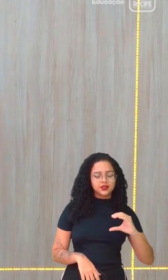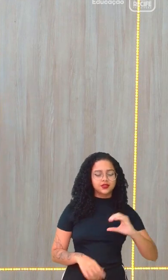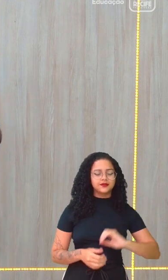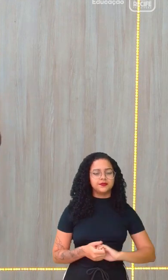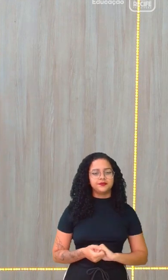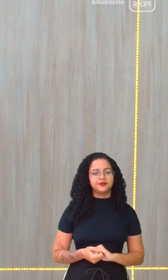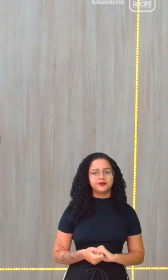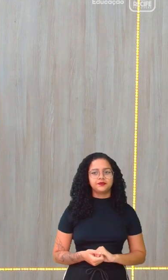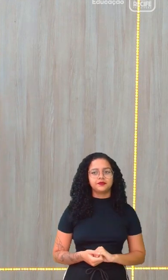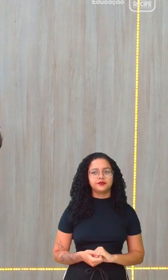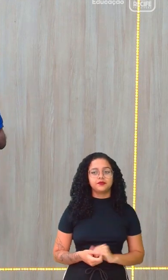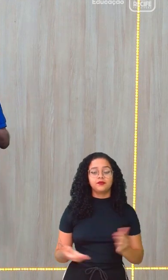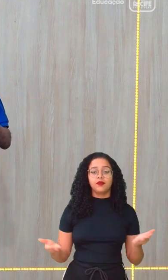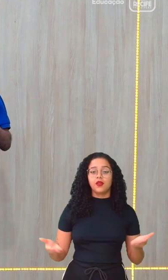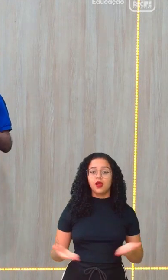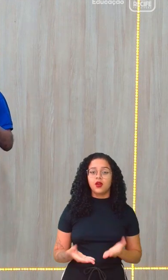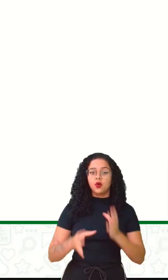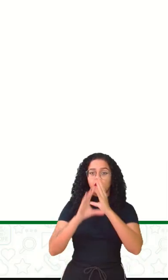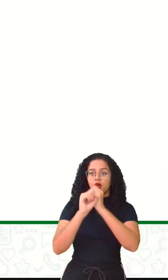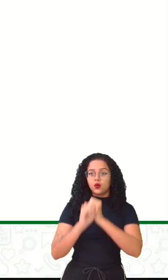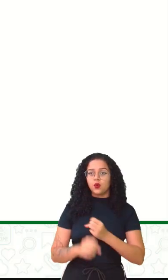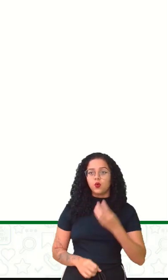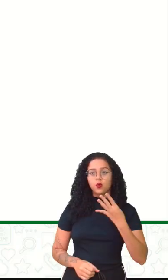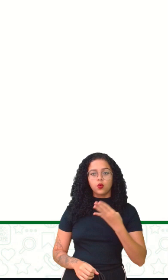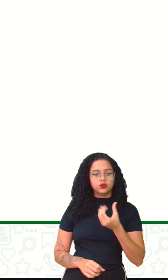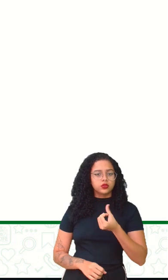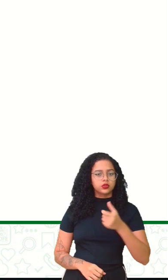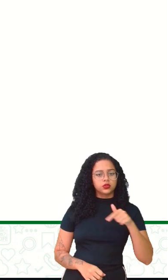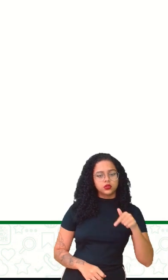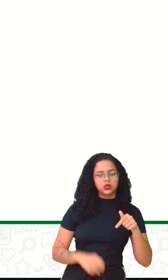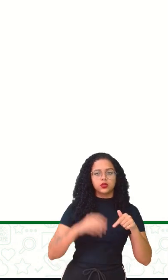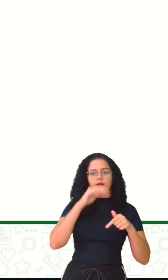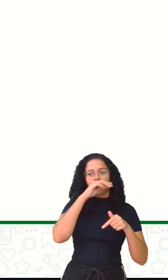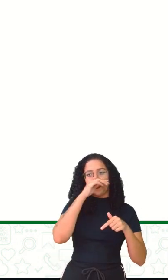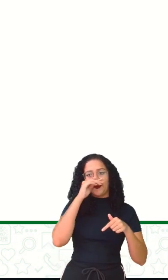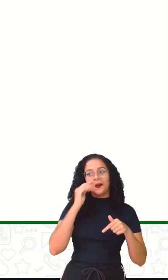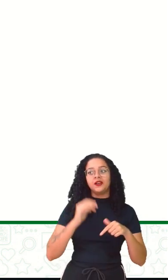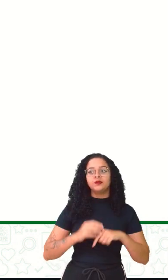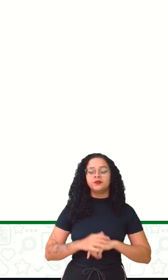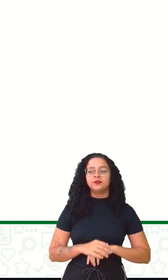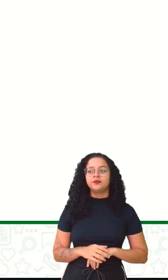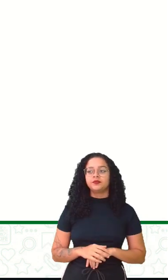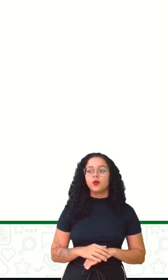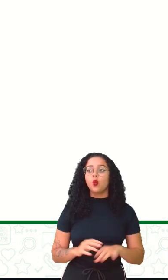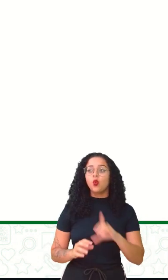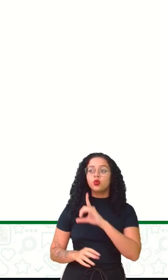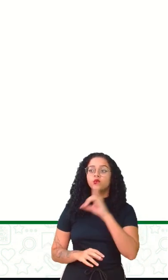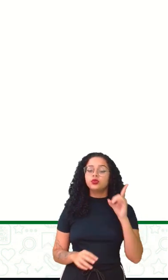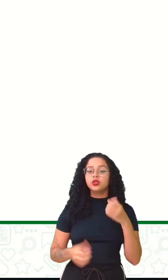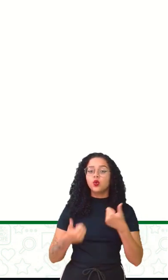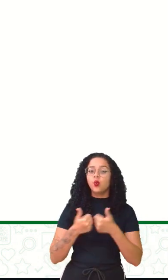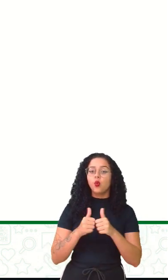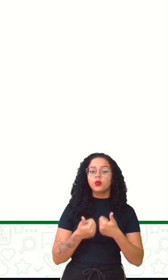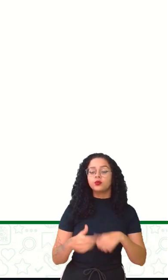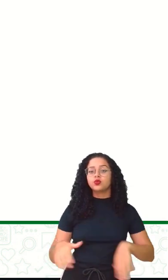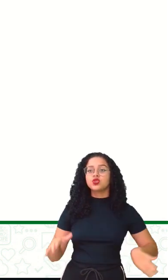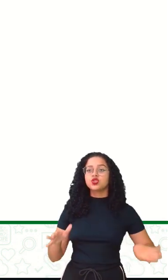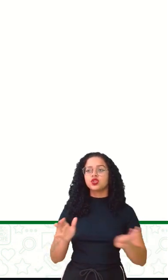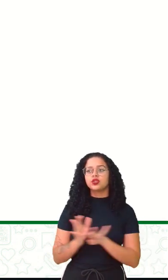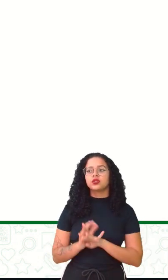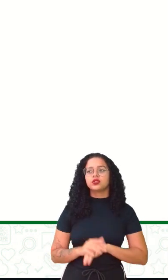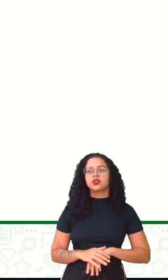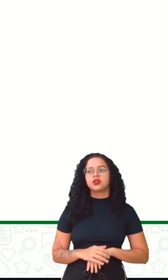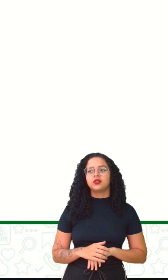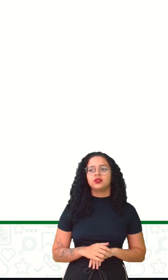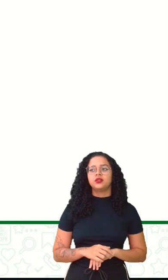MMC. E aí, para calcular 4, 6 e 7, que é os dias que eles chegam lá, os ônibus, né? A cada 4 dias, a